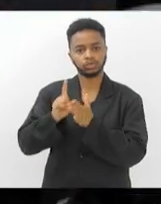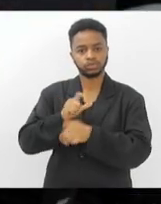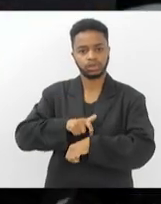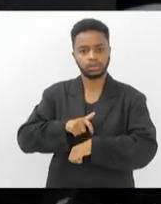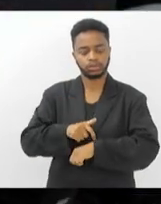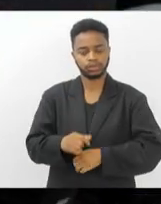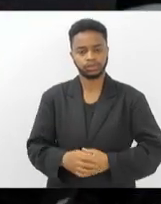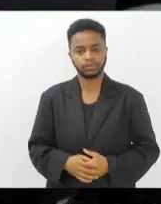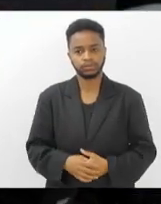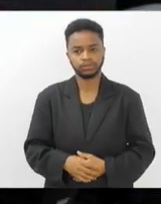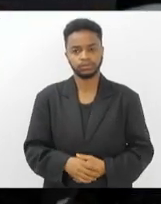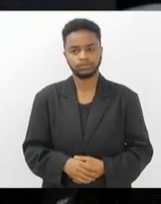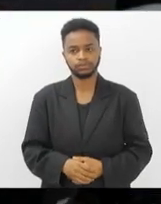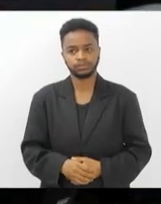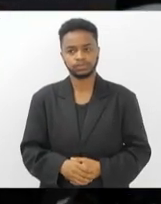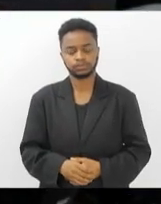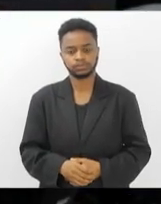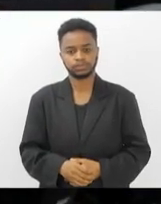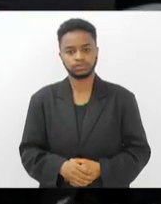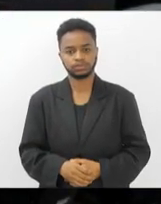Bom.